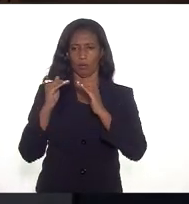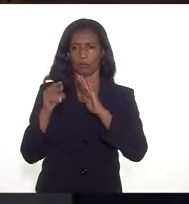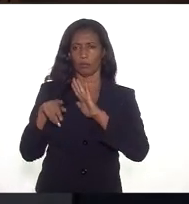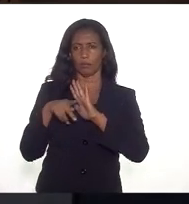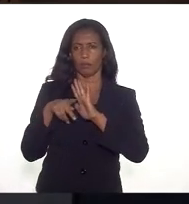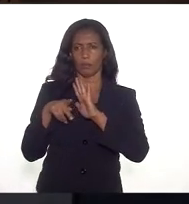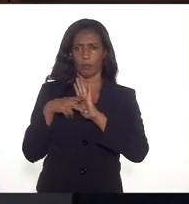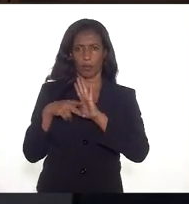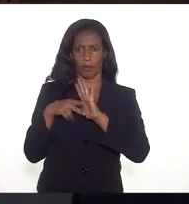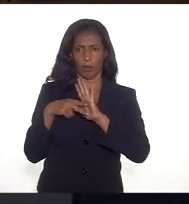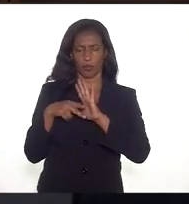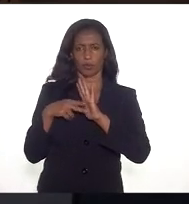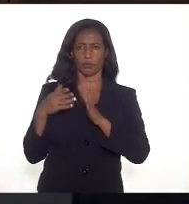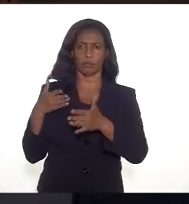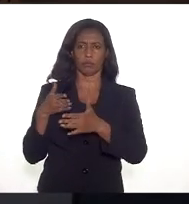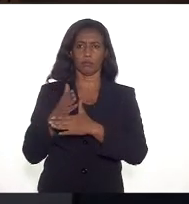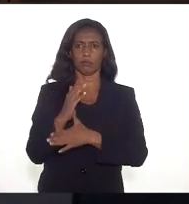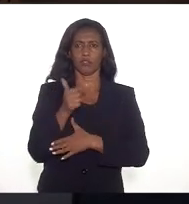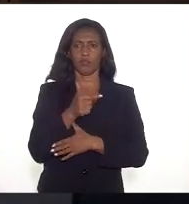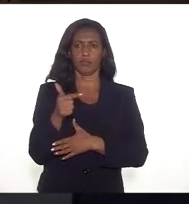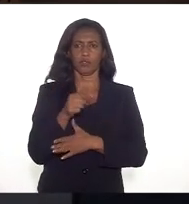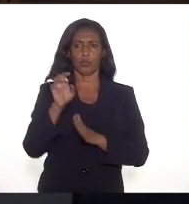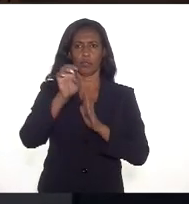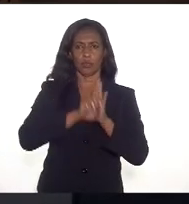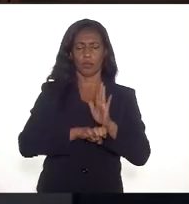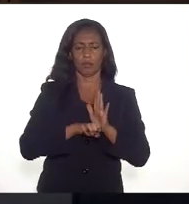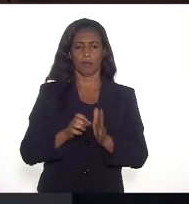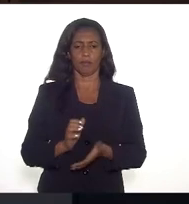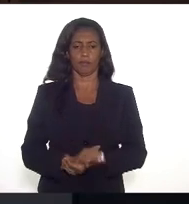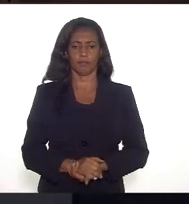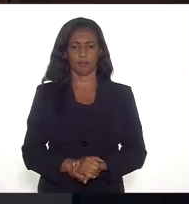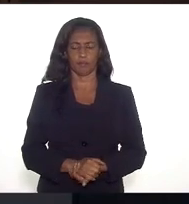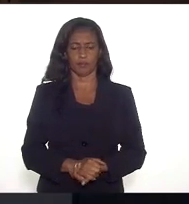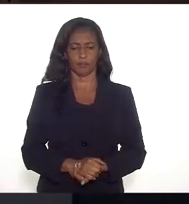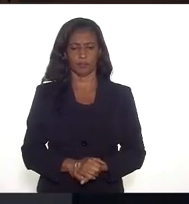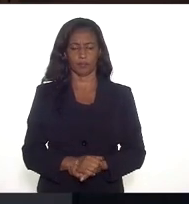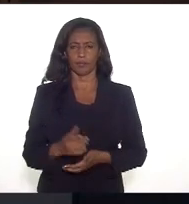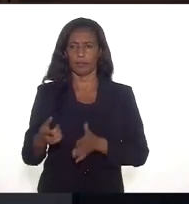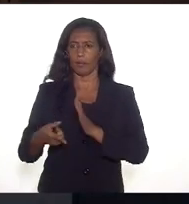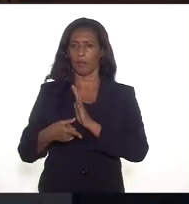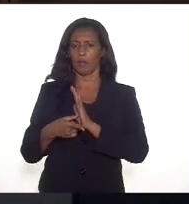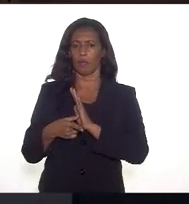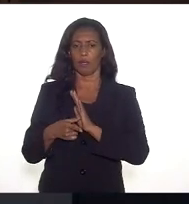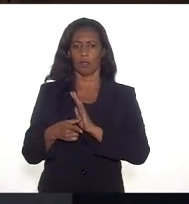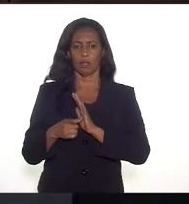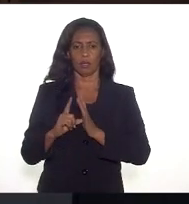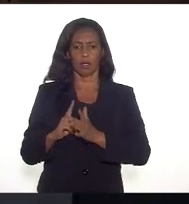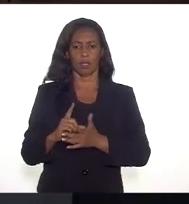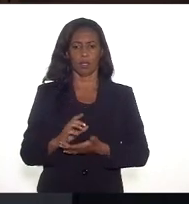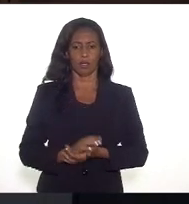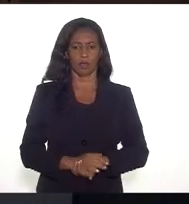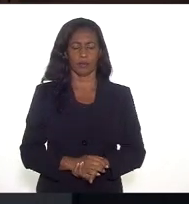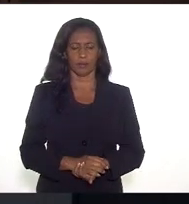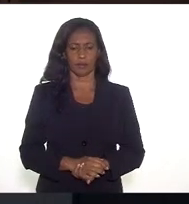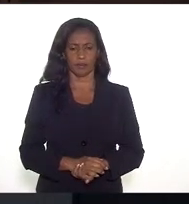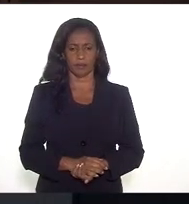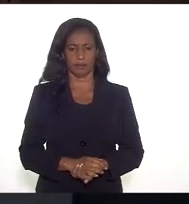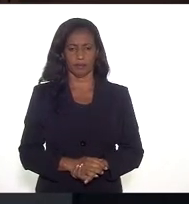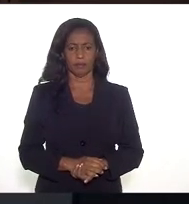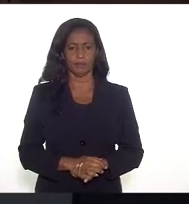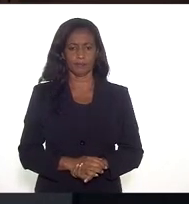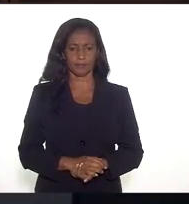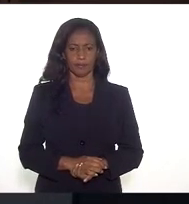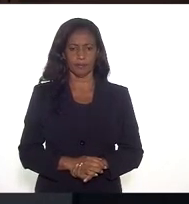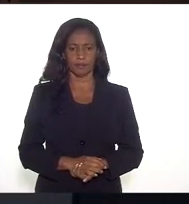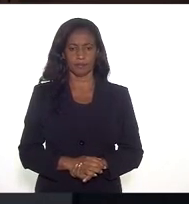recebeu 22 emendas e retorna às comissões. Antes de passar a palavra... Discutir, presidente. Para